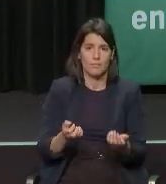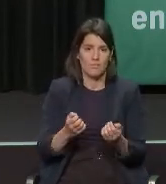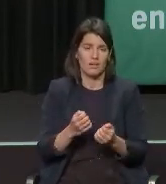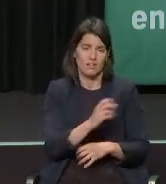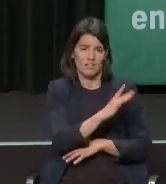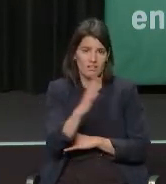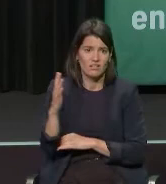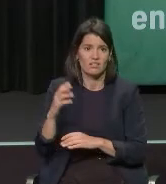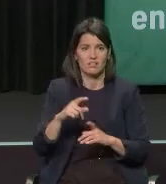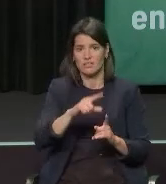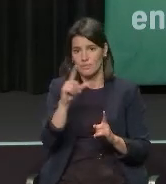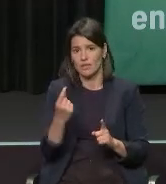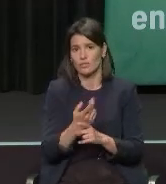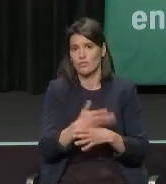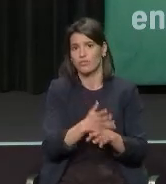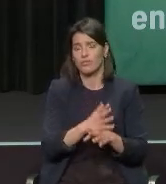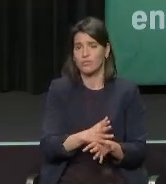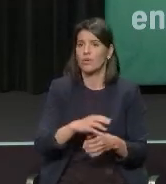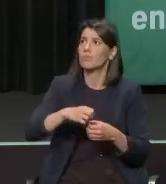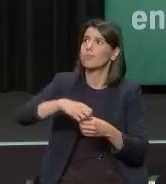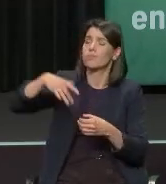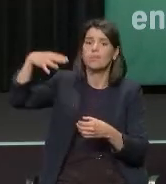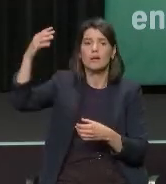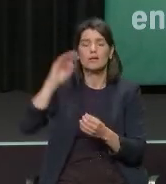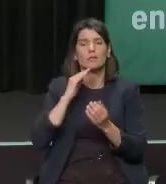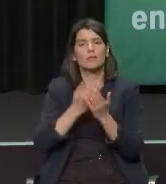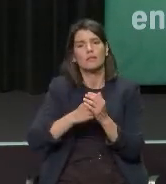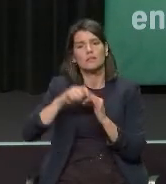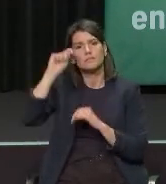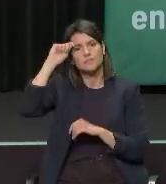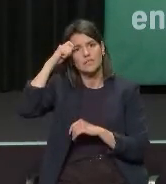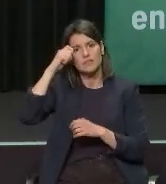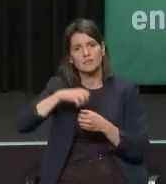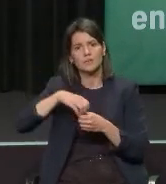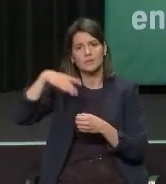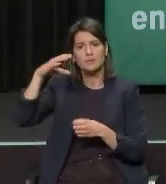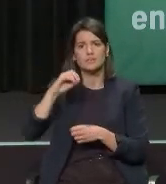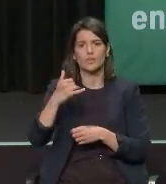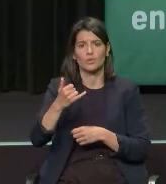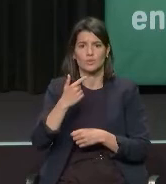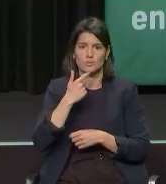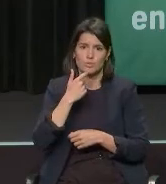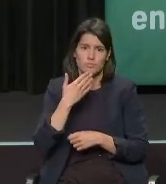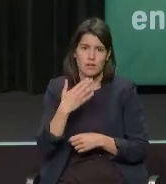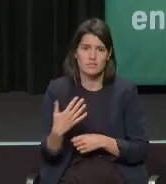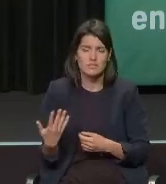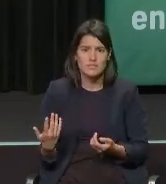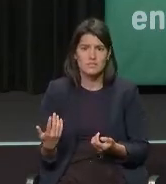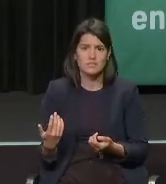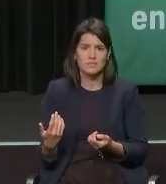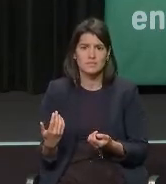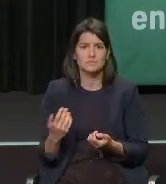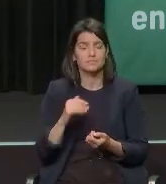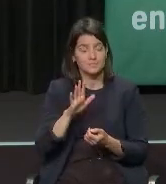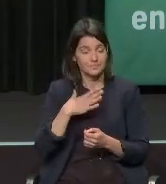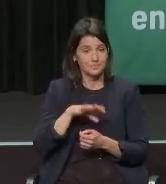vegetação a ter um impacto do ponto de vista de emissões de gases com efeito de estufa desta magnitude. Mas eu quero chamar